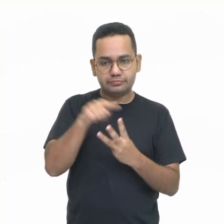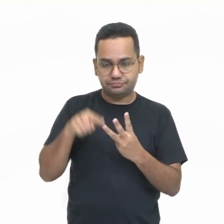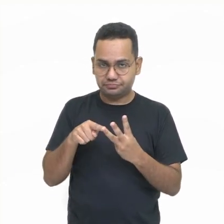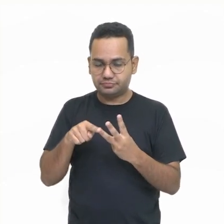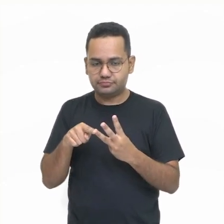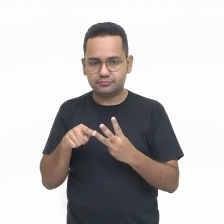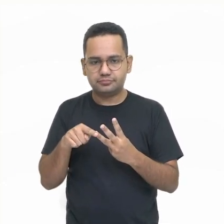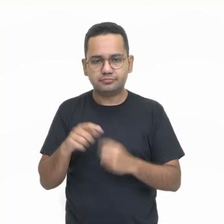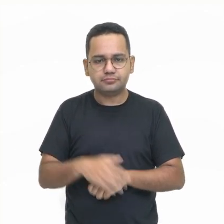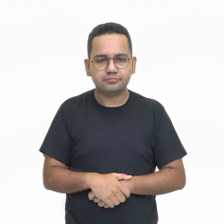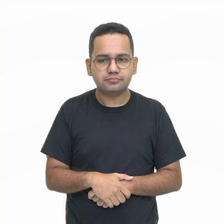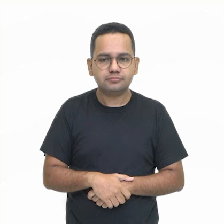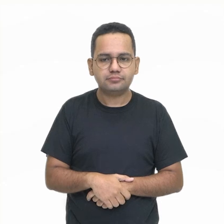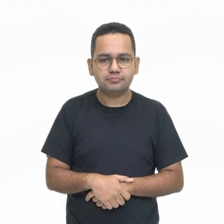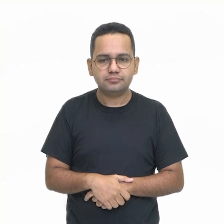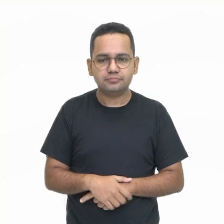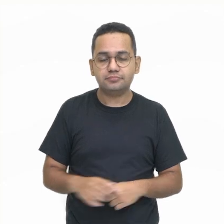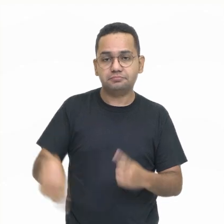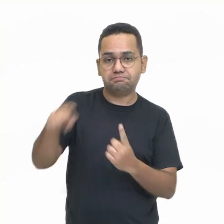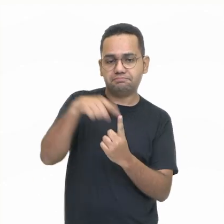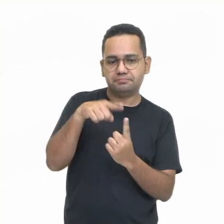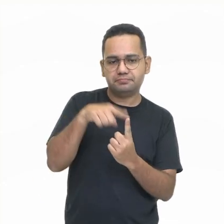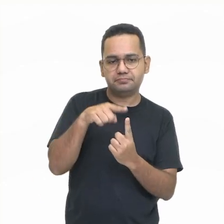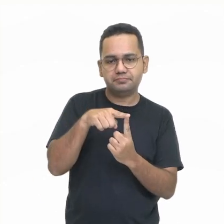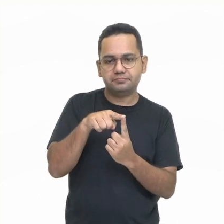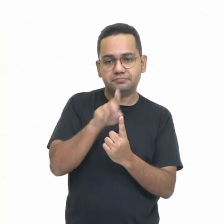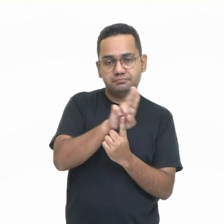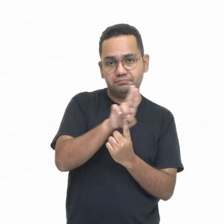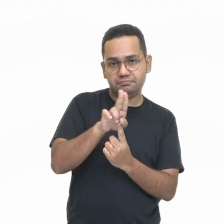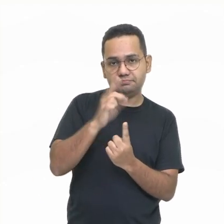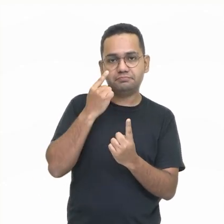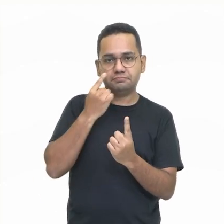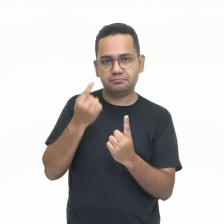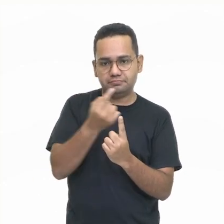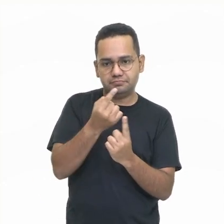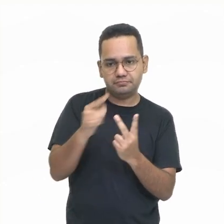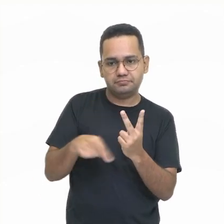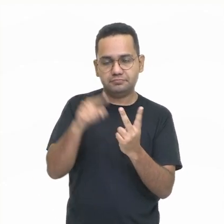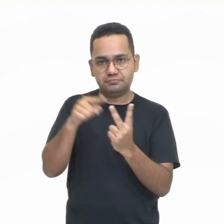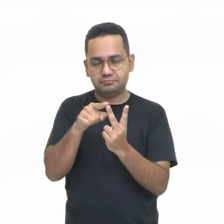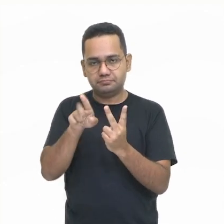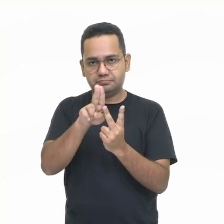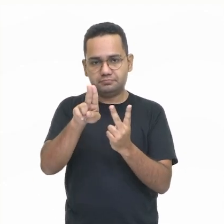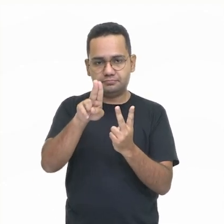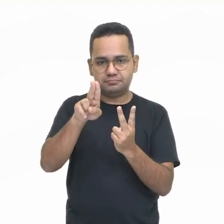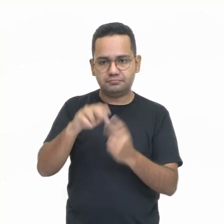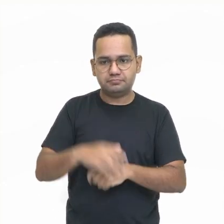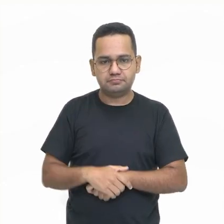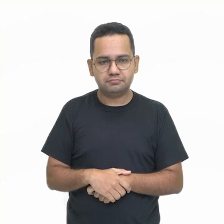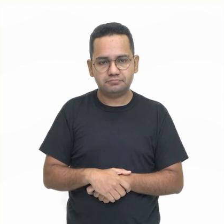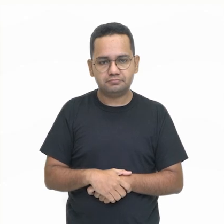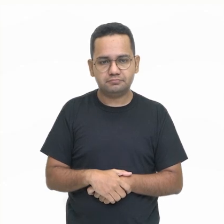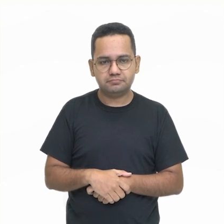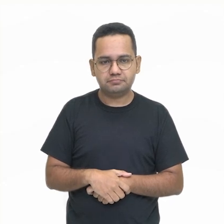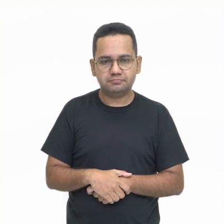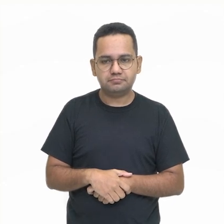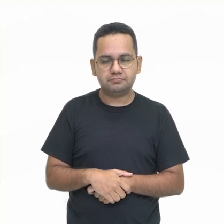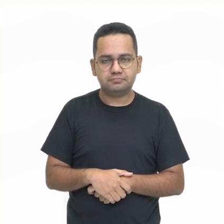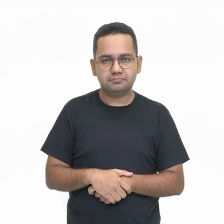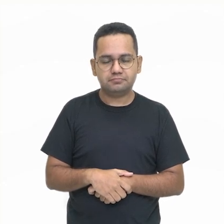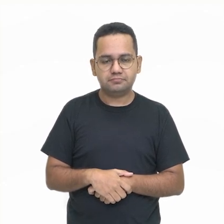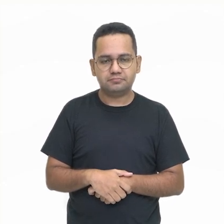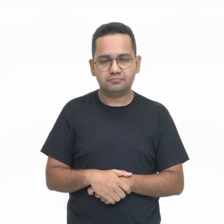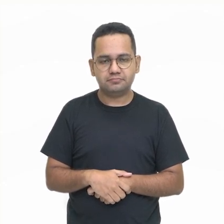formas. Nós temos a fagocitose, a endocitose